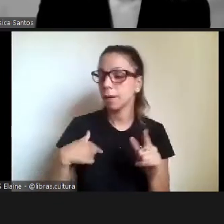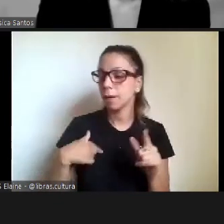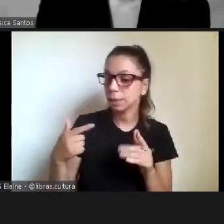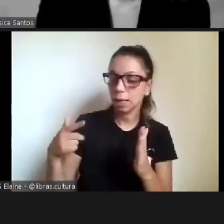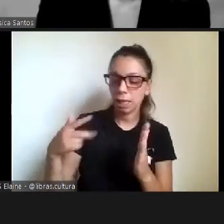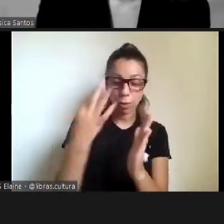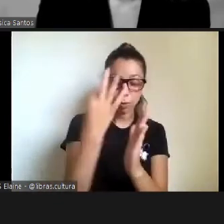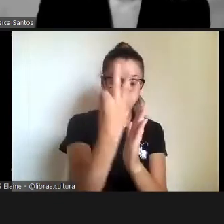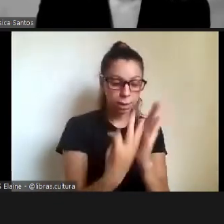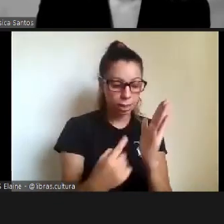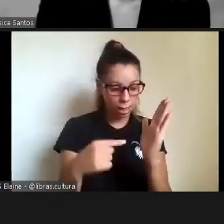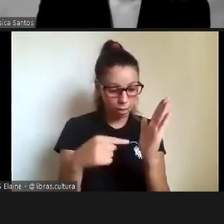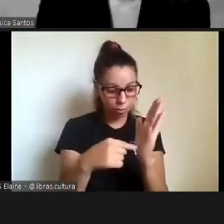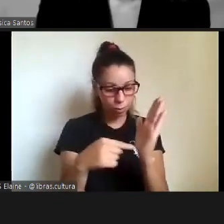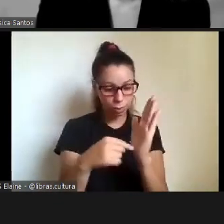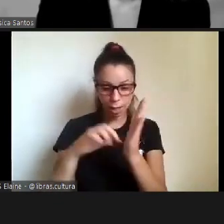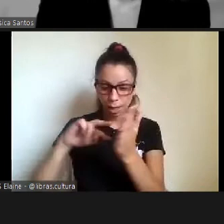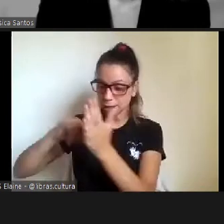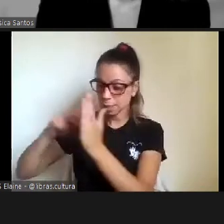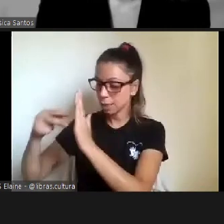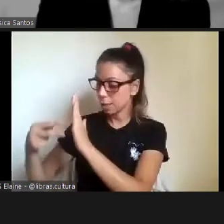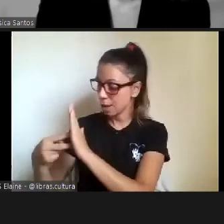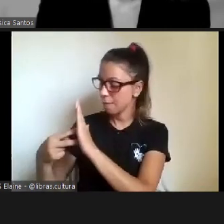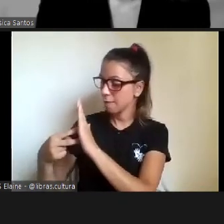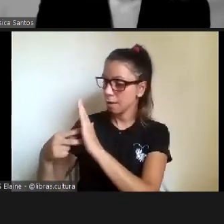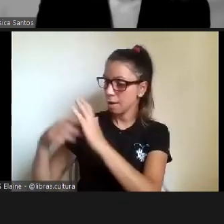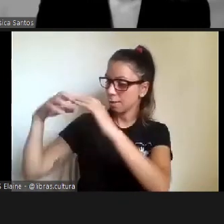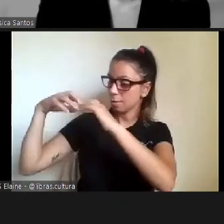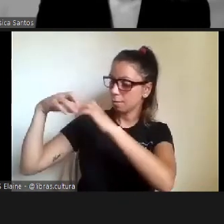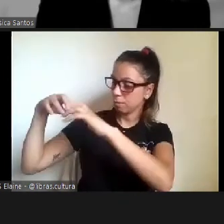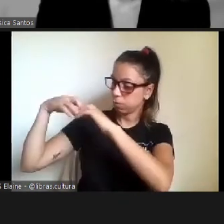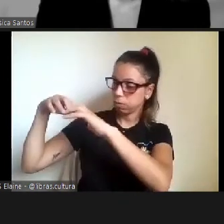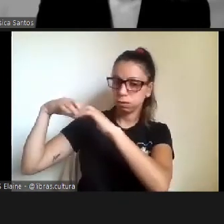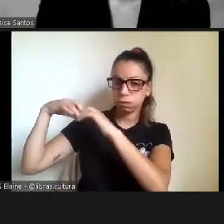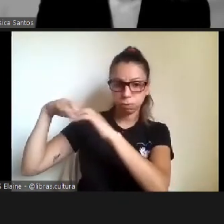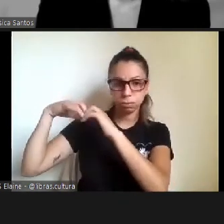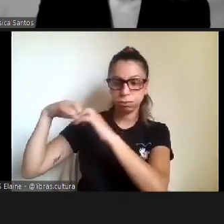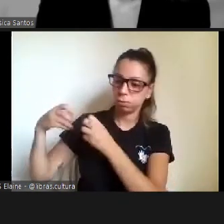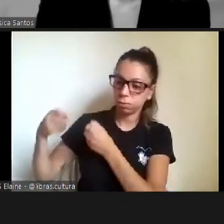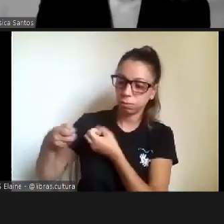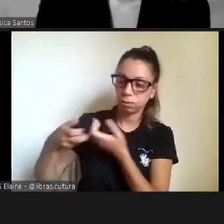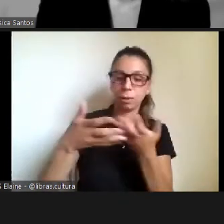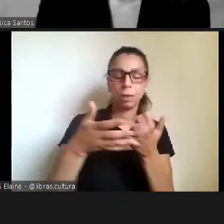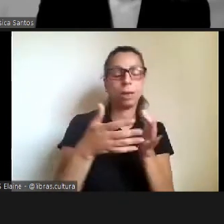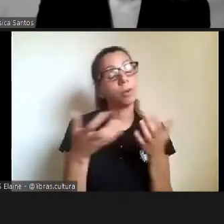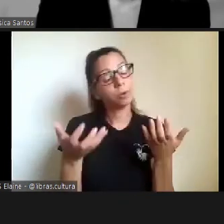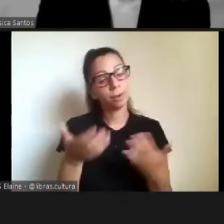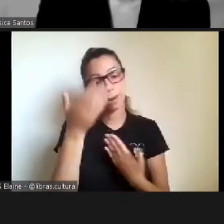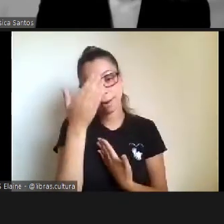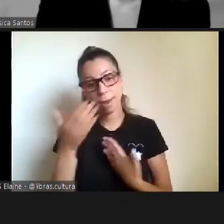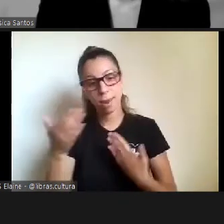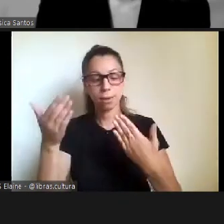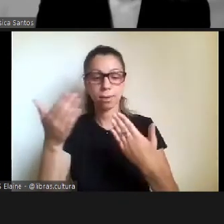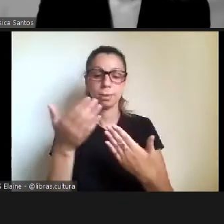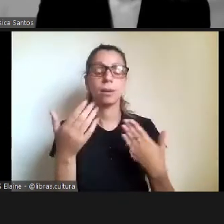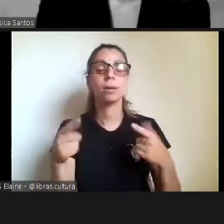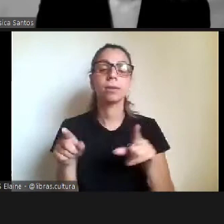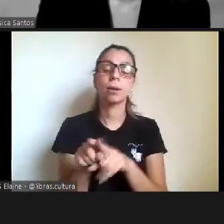né? Esse pensamento que vai se imbricando, assim. Então, eu só quero agradecer sua leitura sensível,